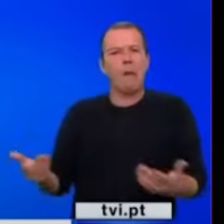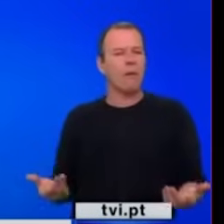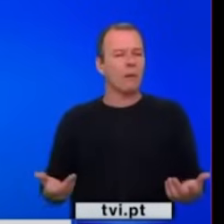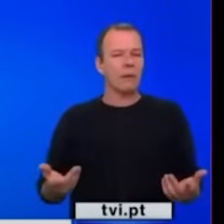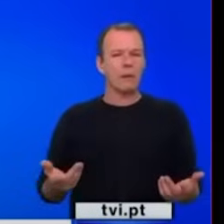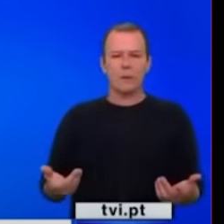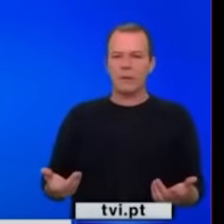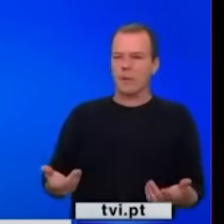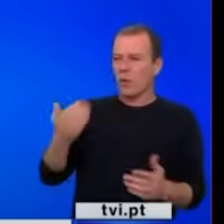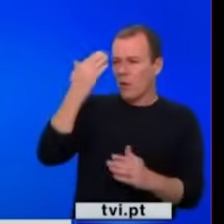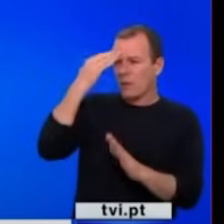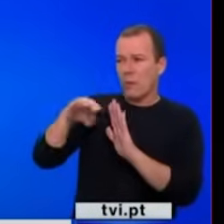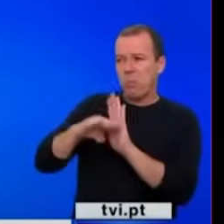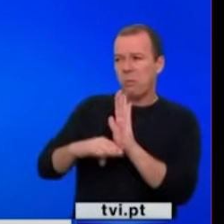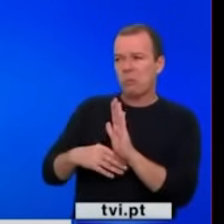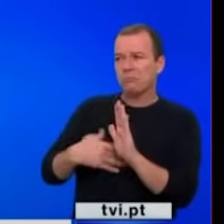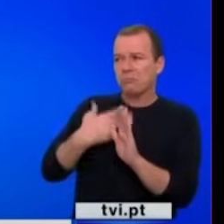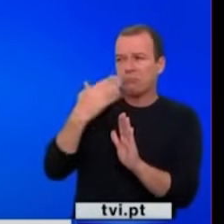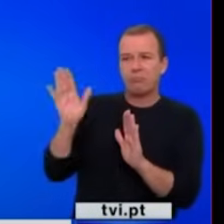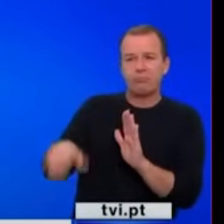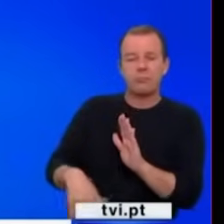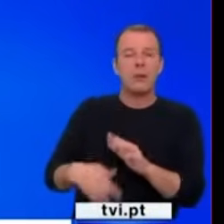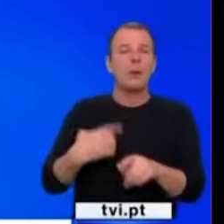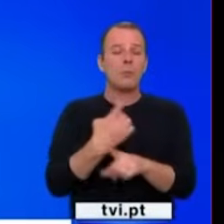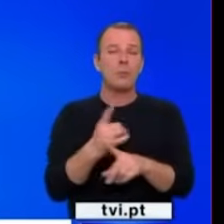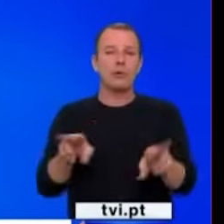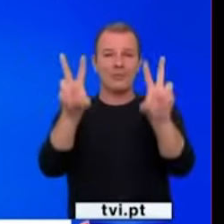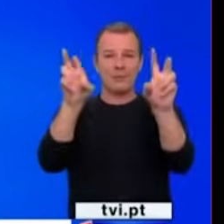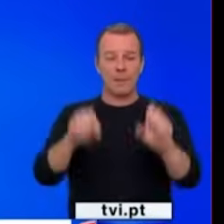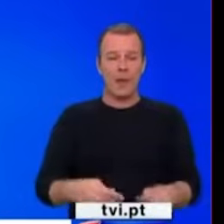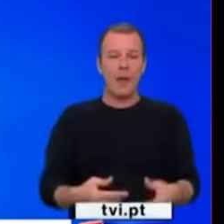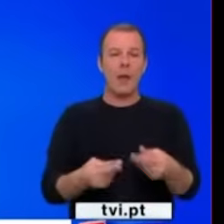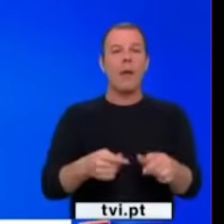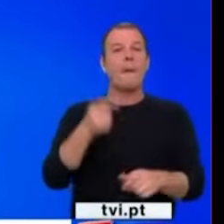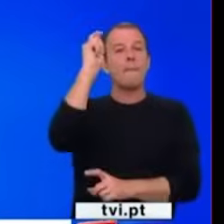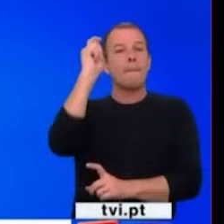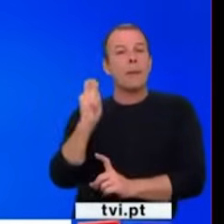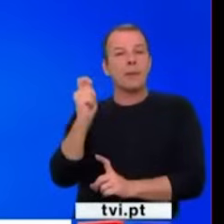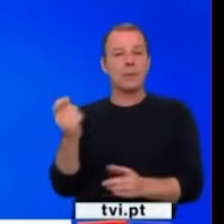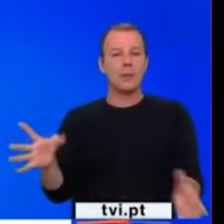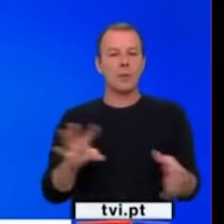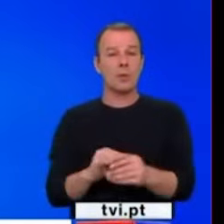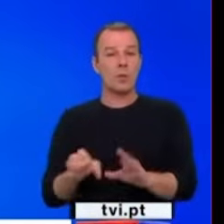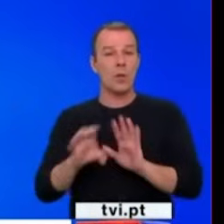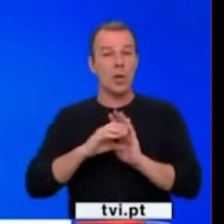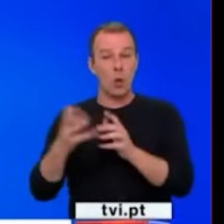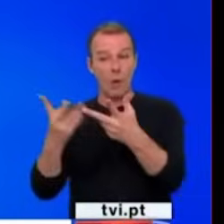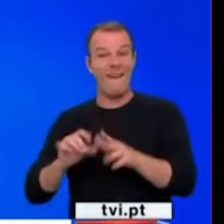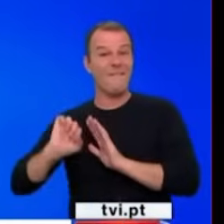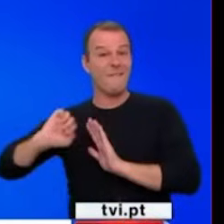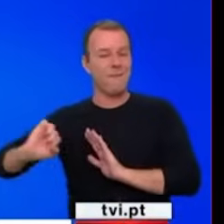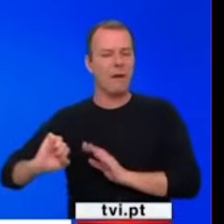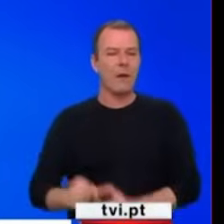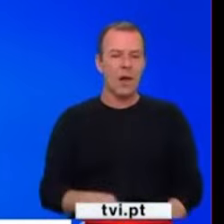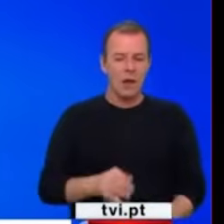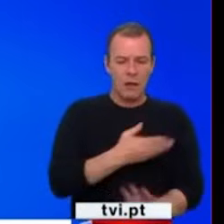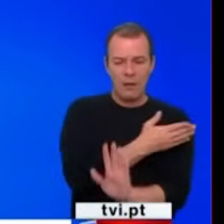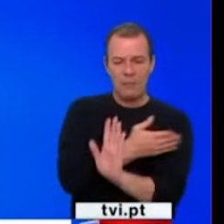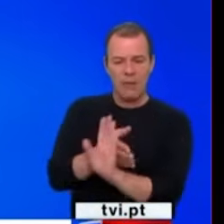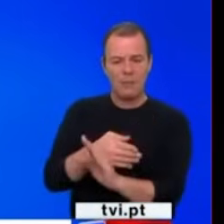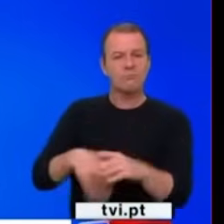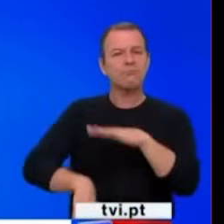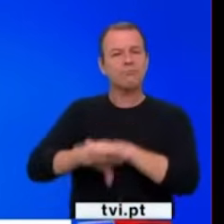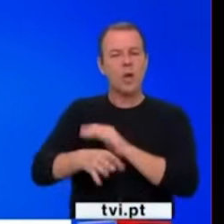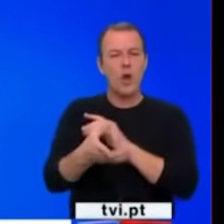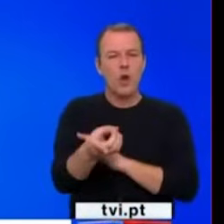basta Não é para levar a sério sobre as pensões as pensões ainda não ti tempo para ler mas vou mas